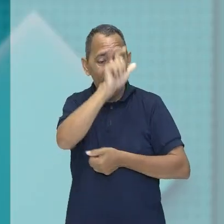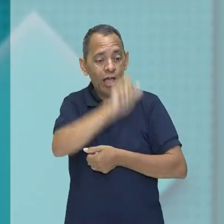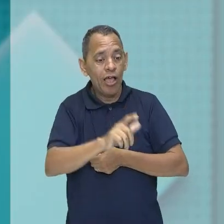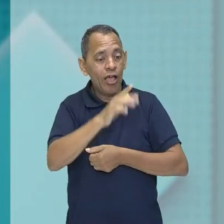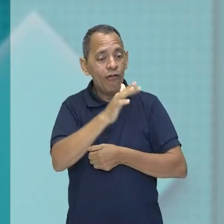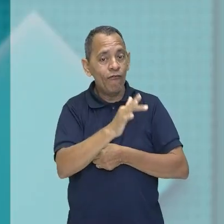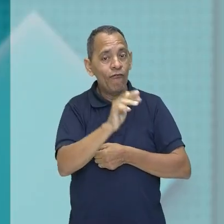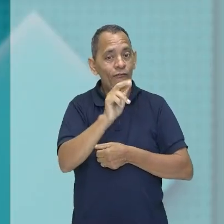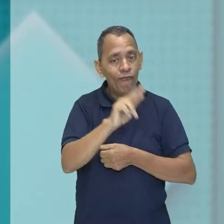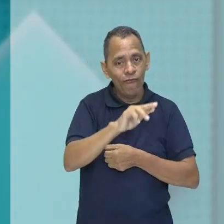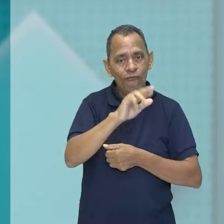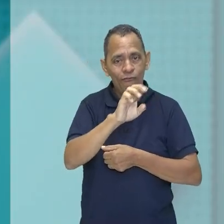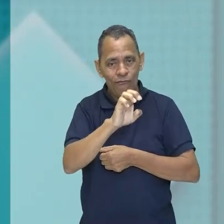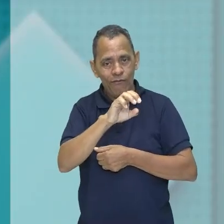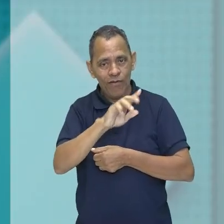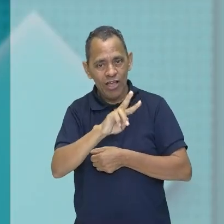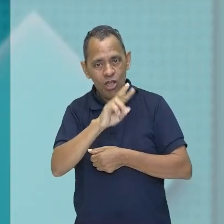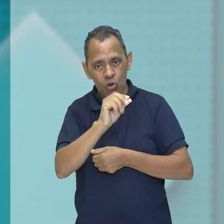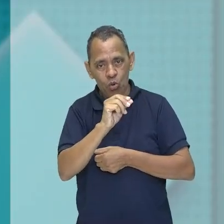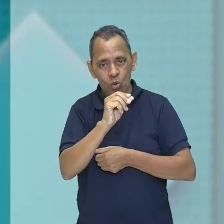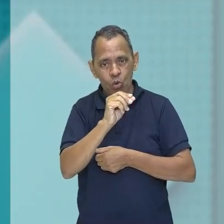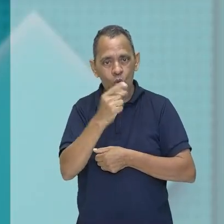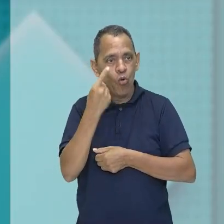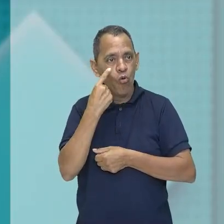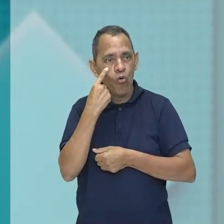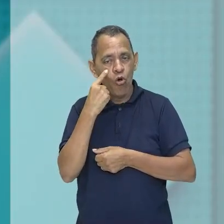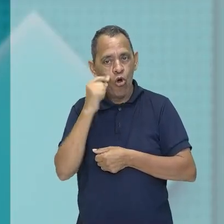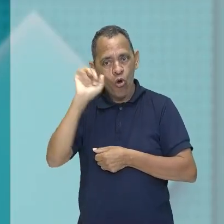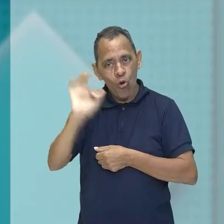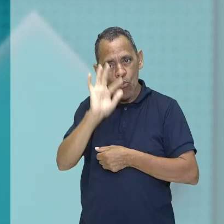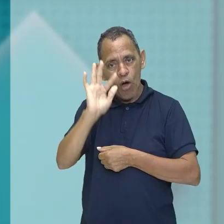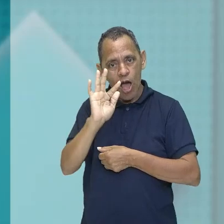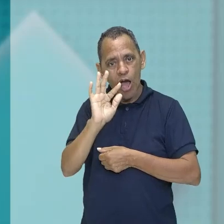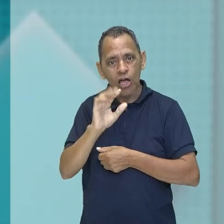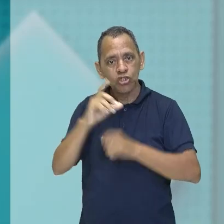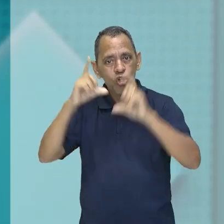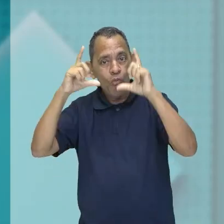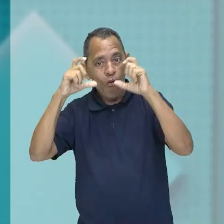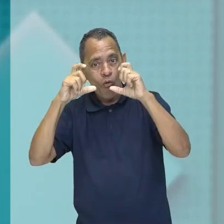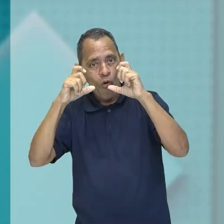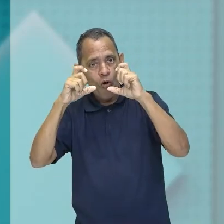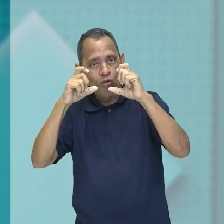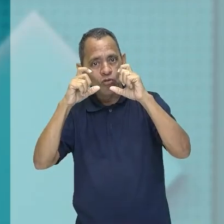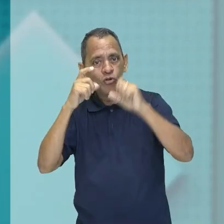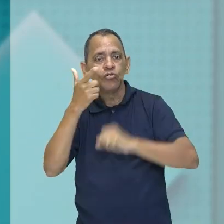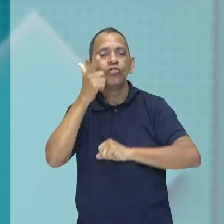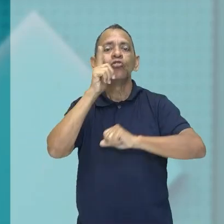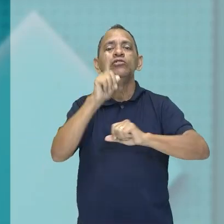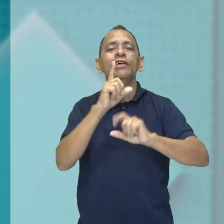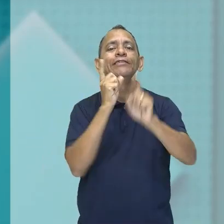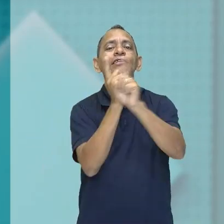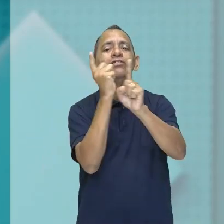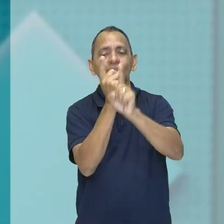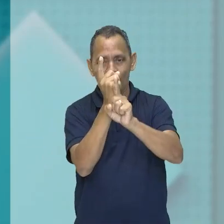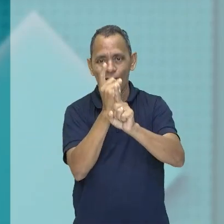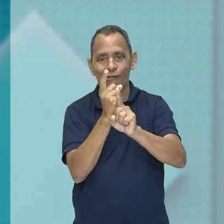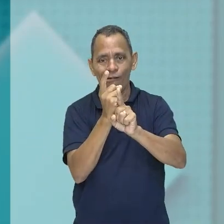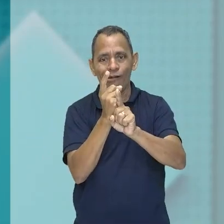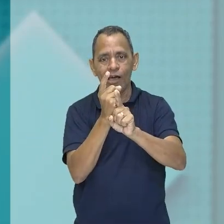observa uma imagem, uma fotografia, você imediatamente vai identificar com uma dança do frevo. Por quê?